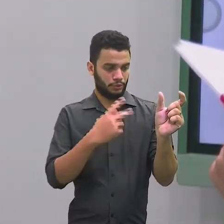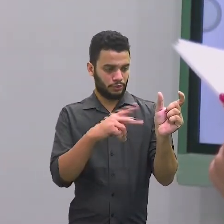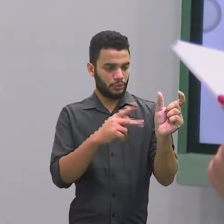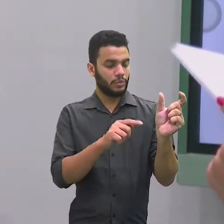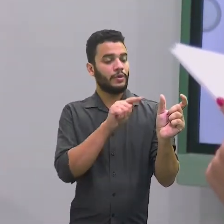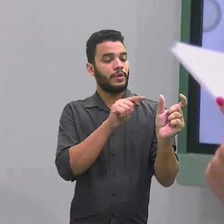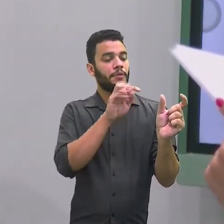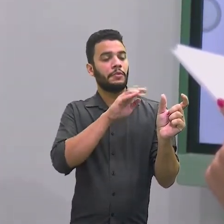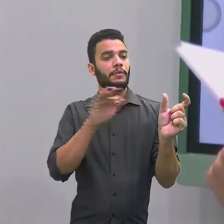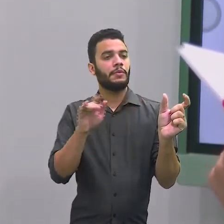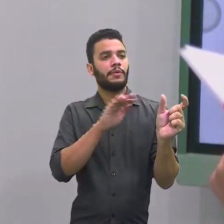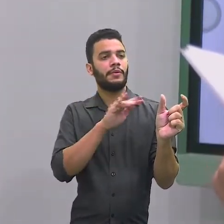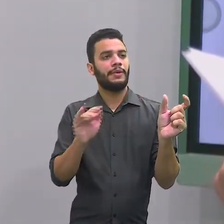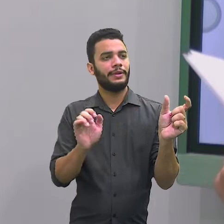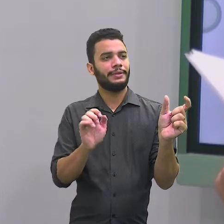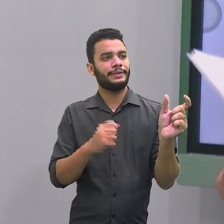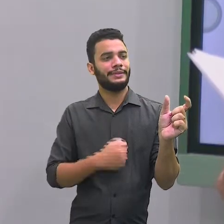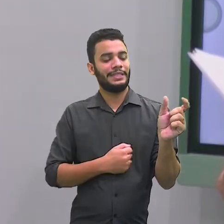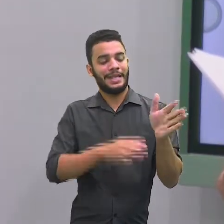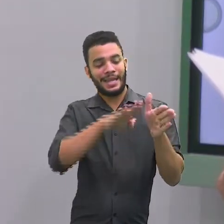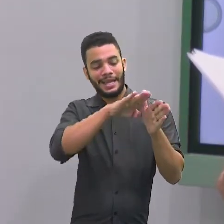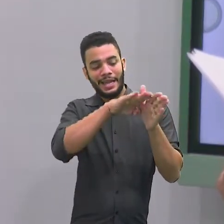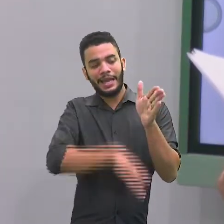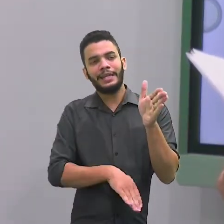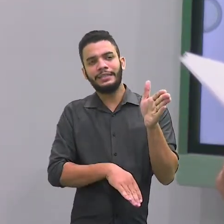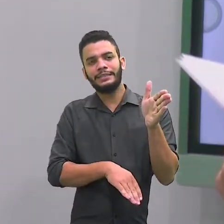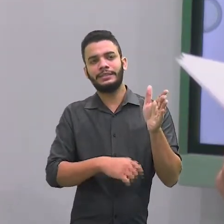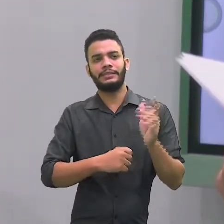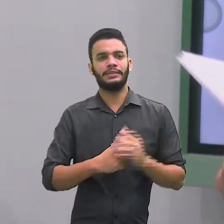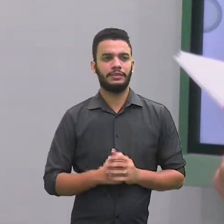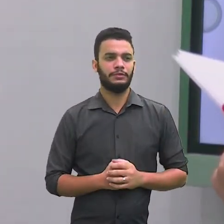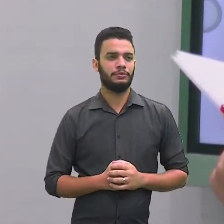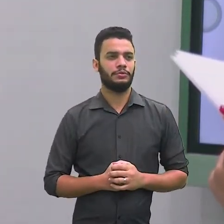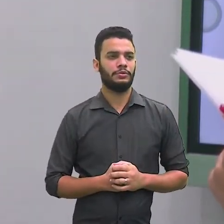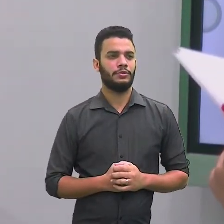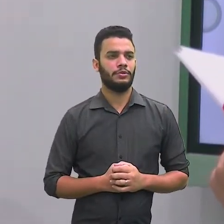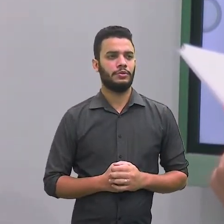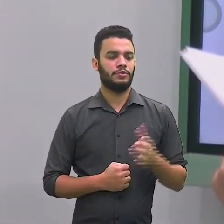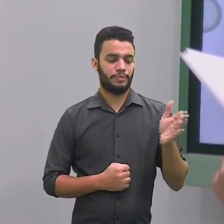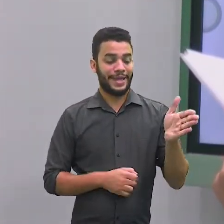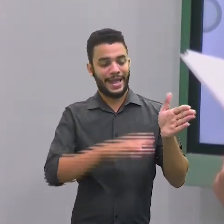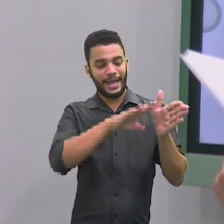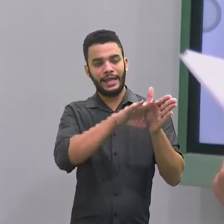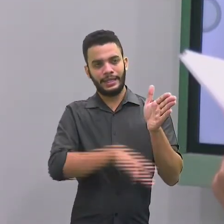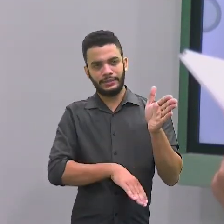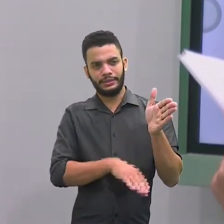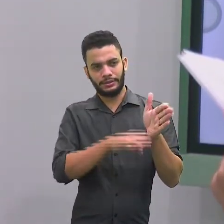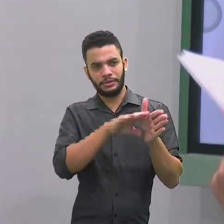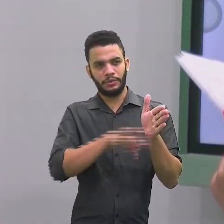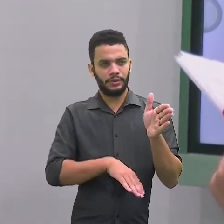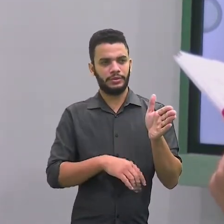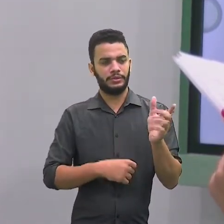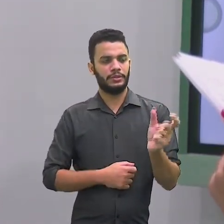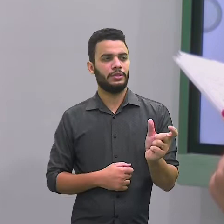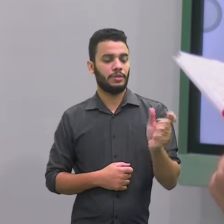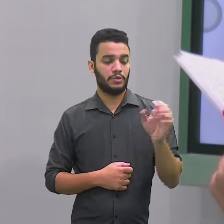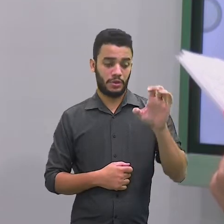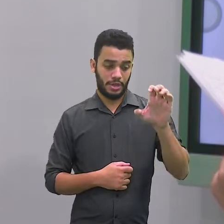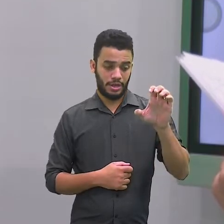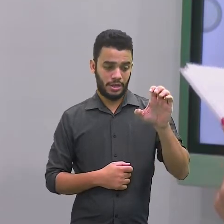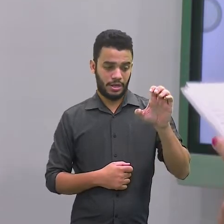é exceto. Repete para mim, por favor. Exceto. Exceto.